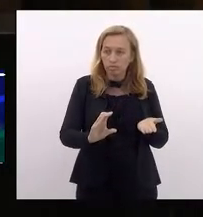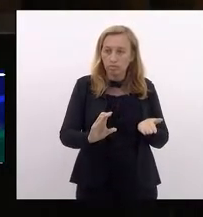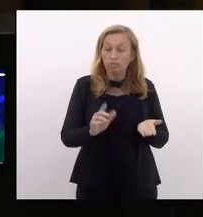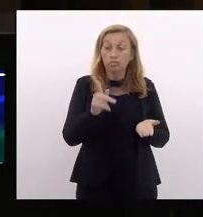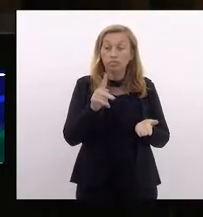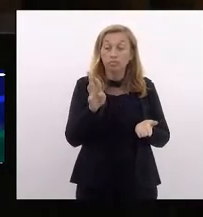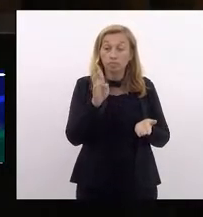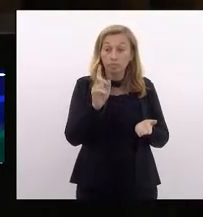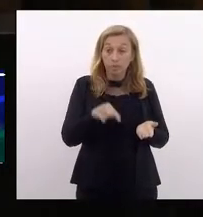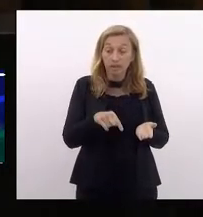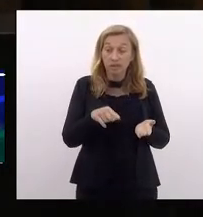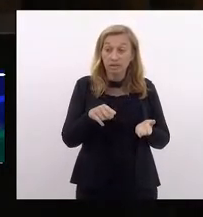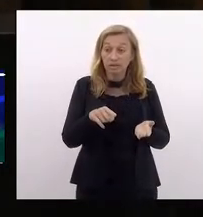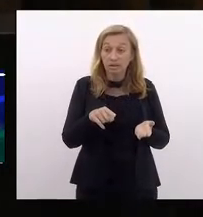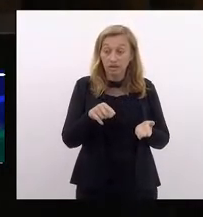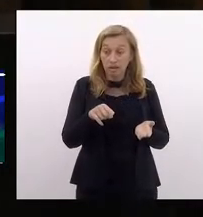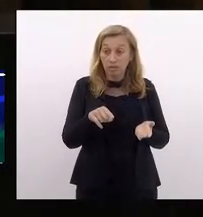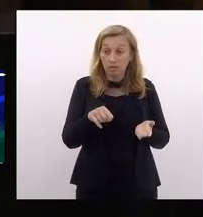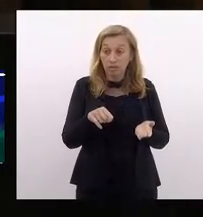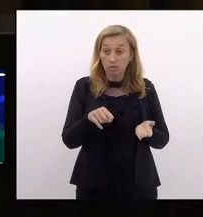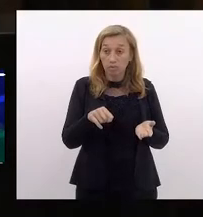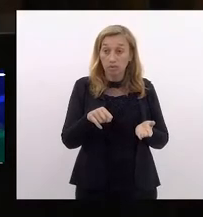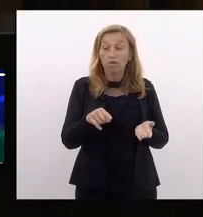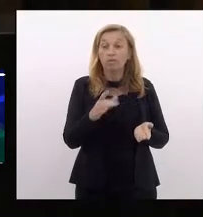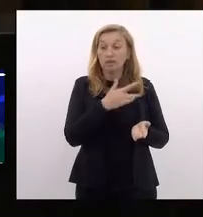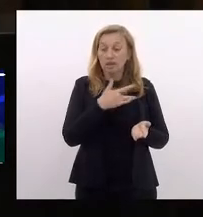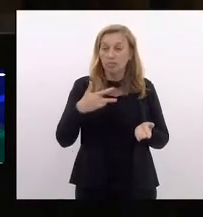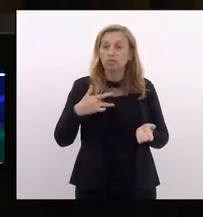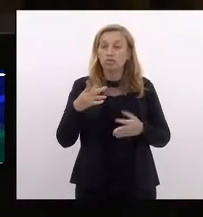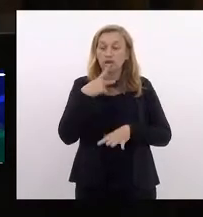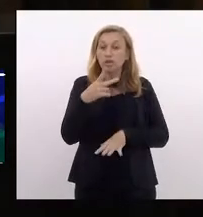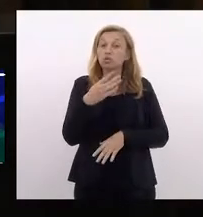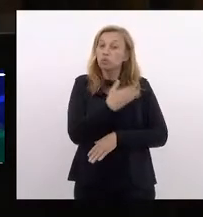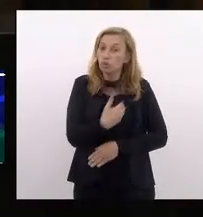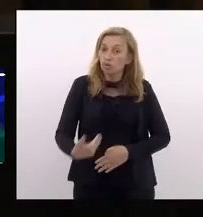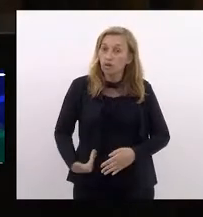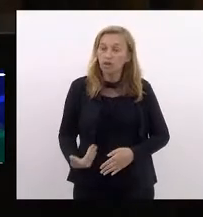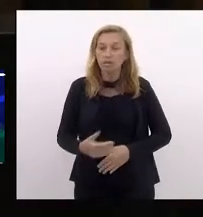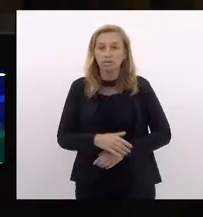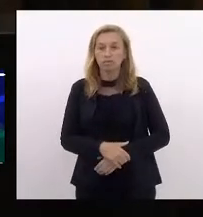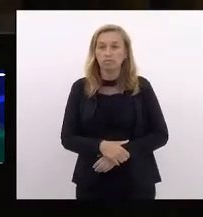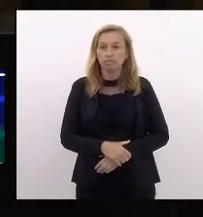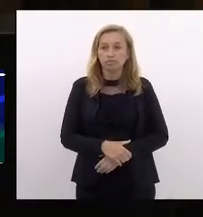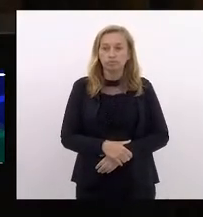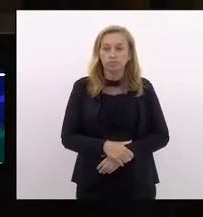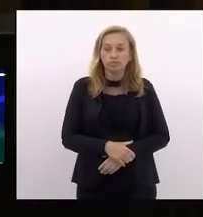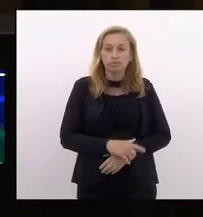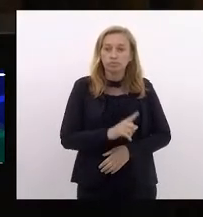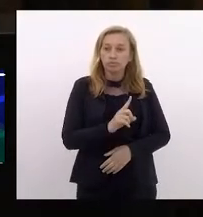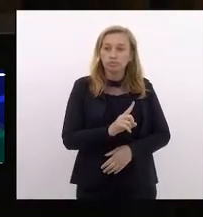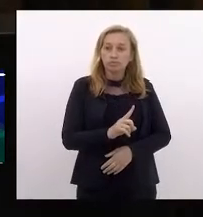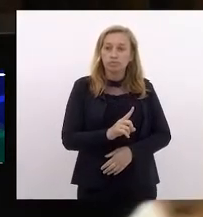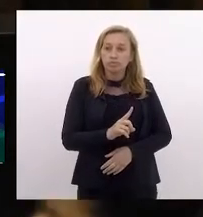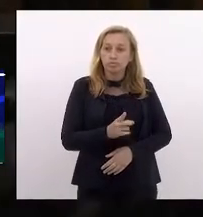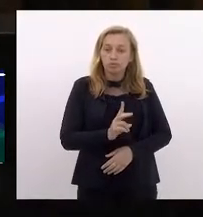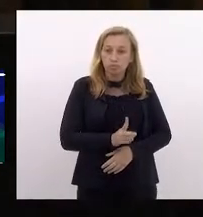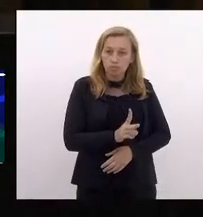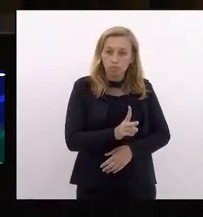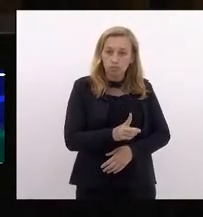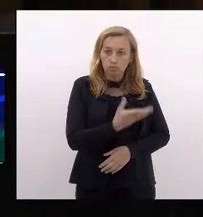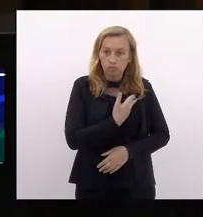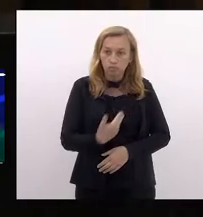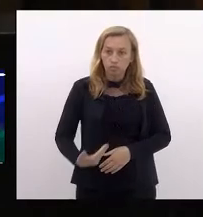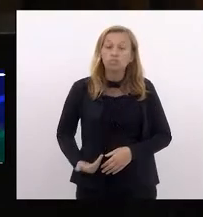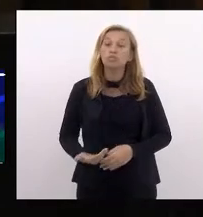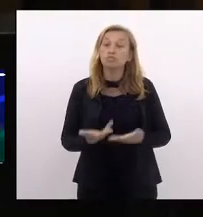saúde nós estamos falando de um governo que foi inabilitada Continuar a ser governo